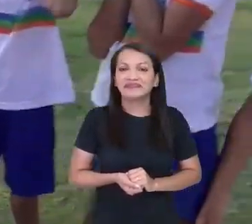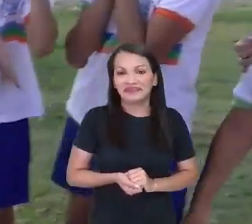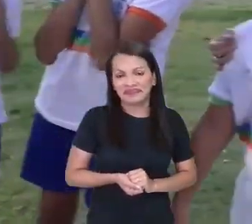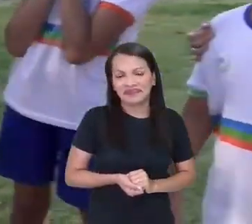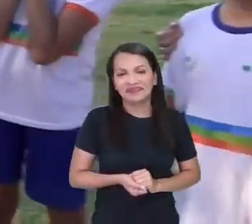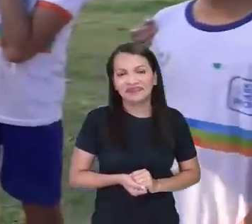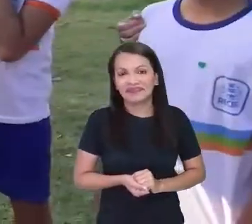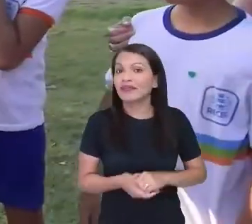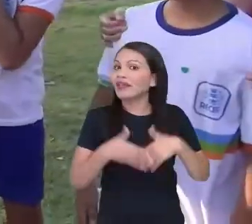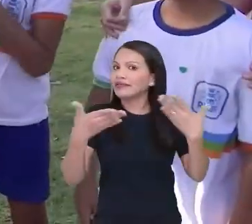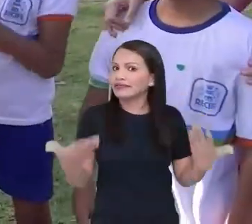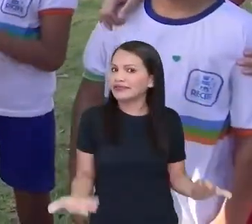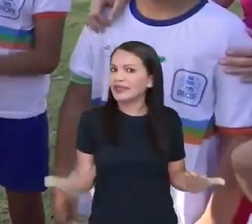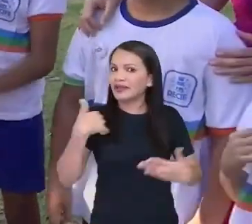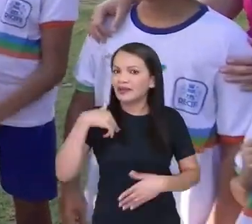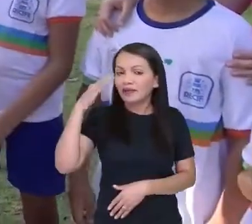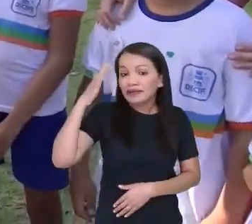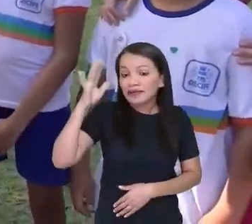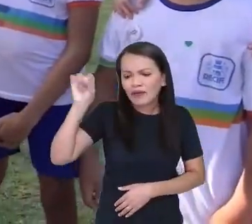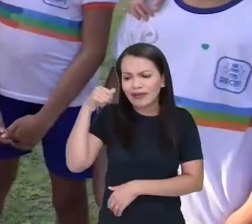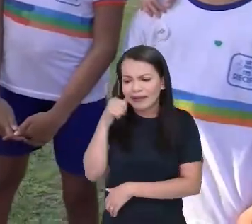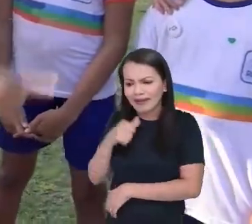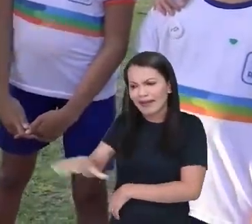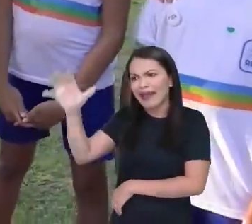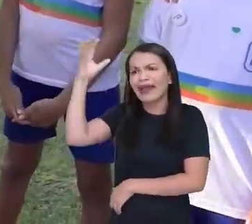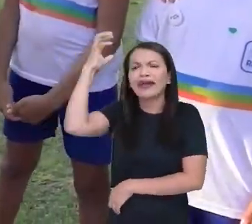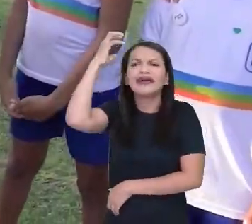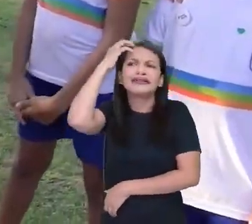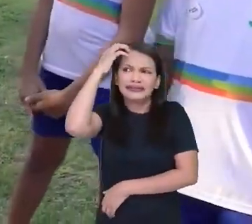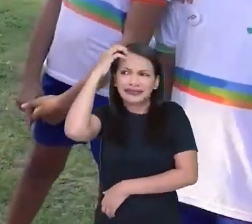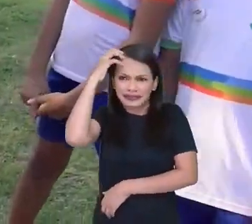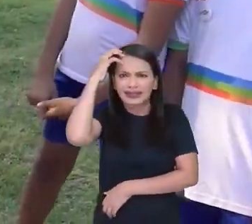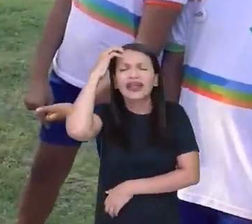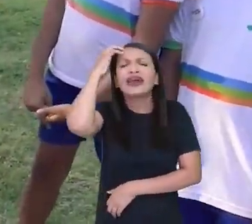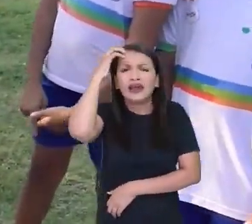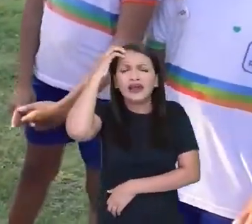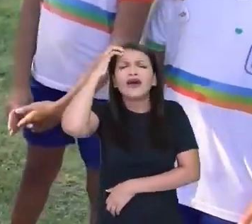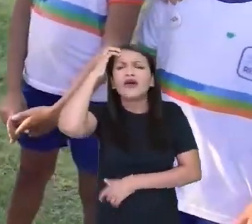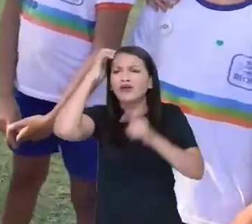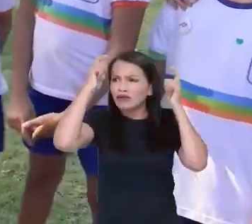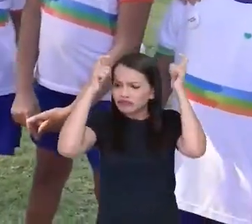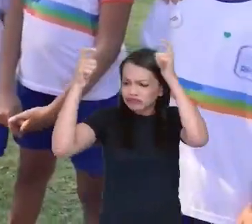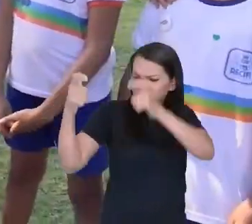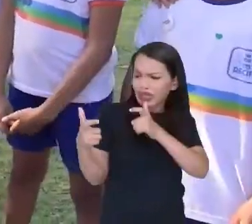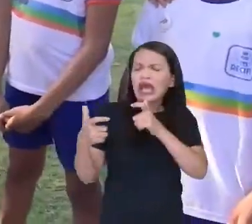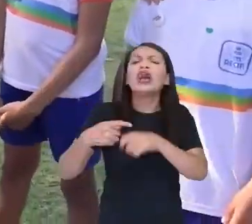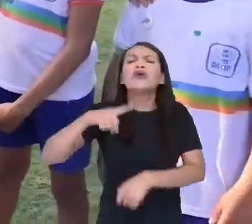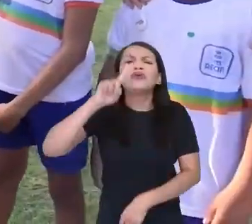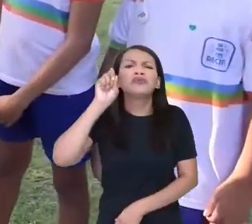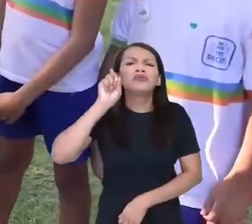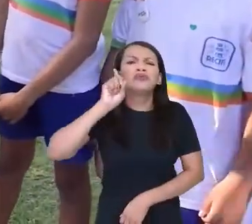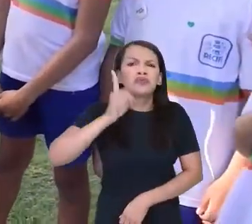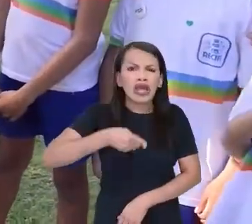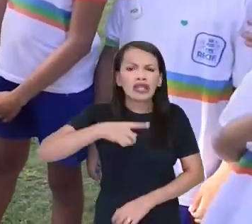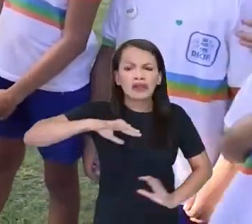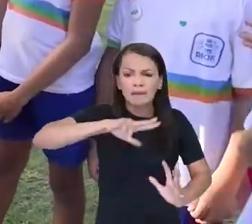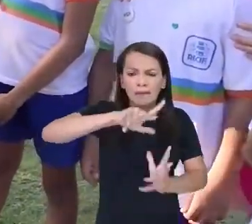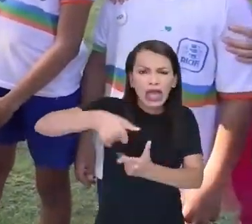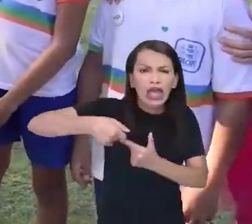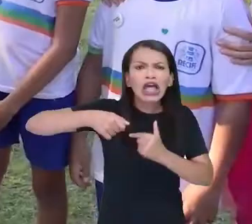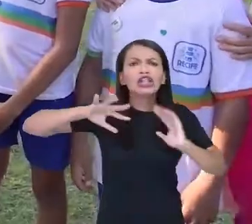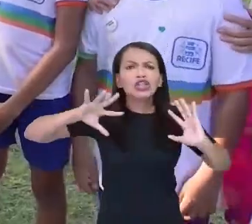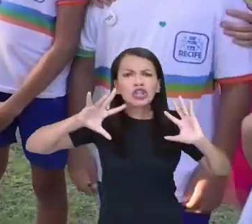Embora eu não seja rainha, decreto nesse país que